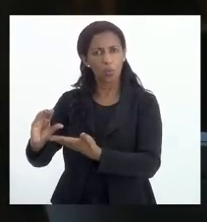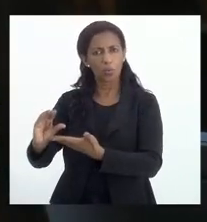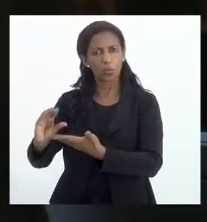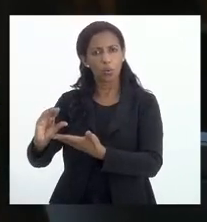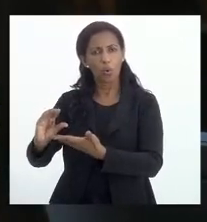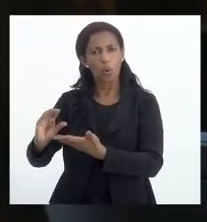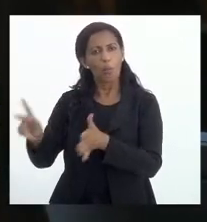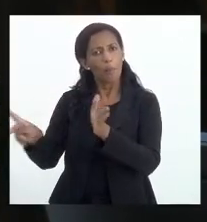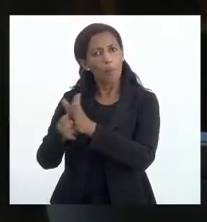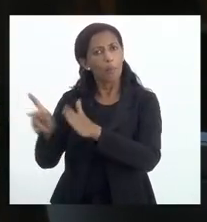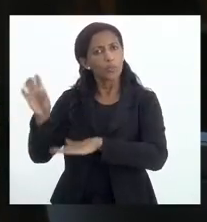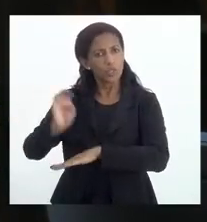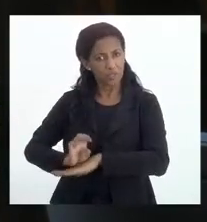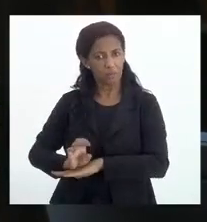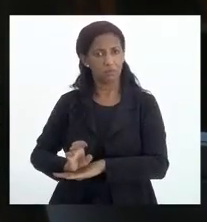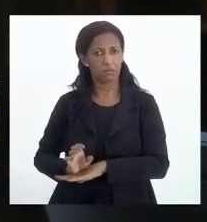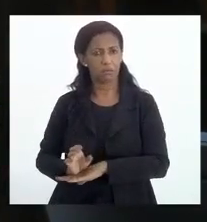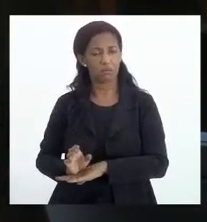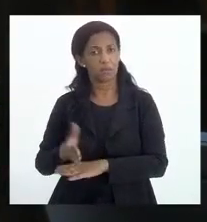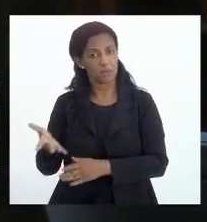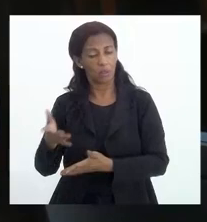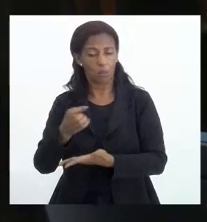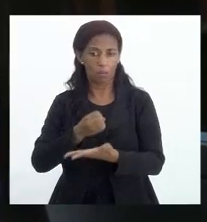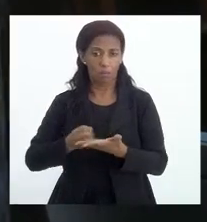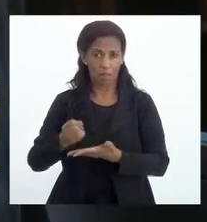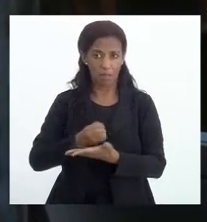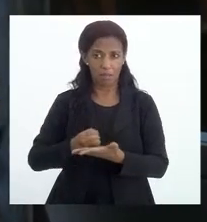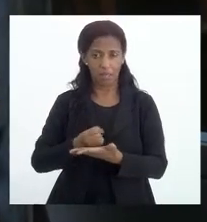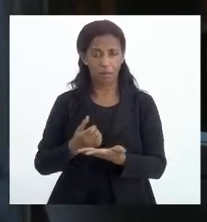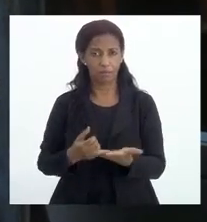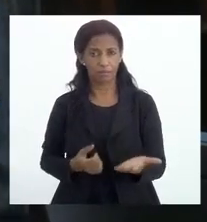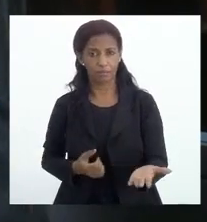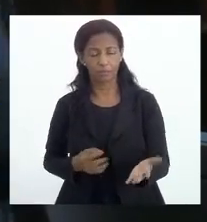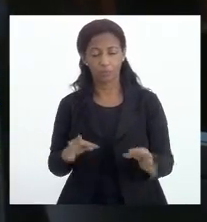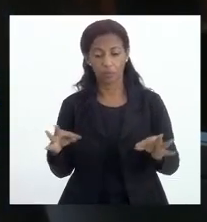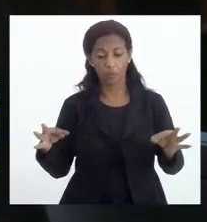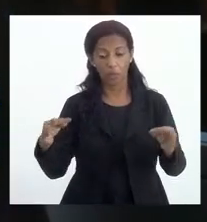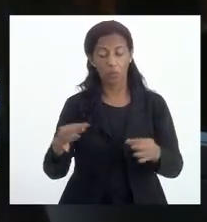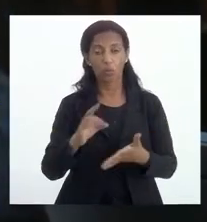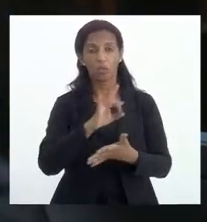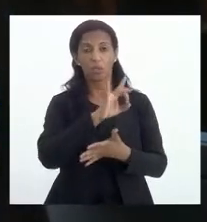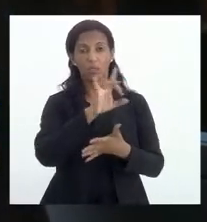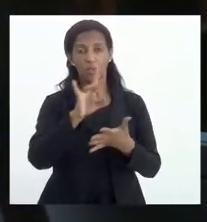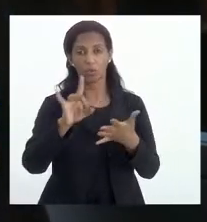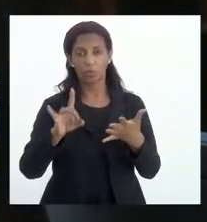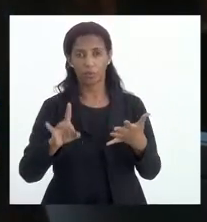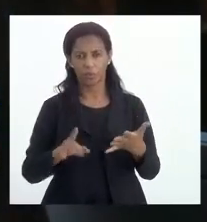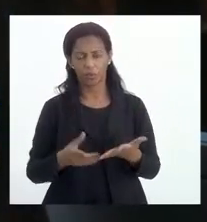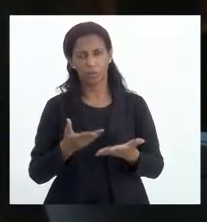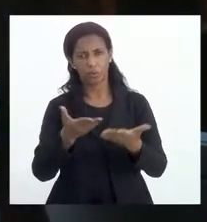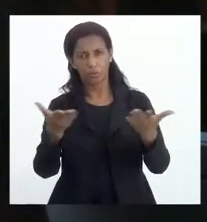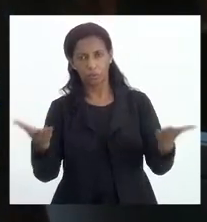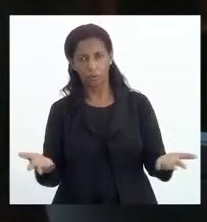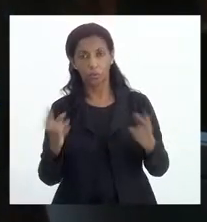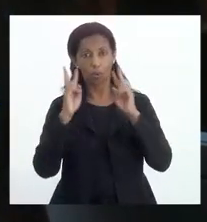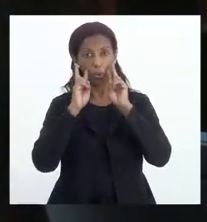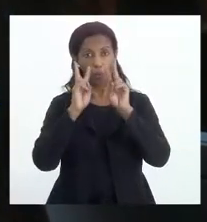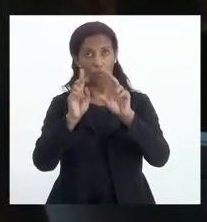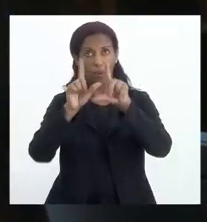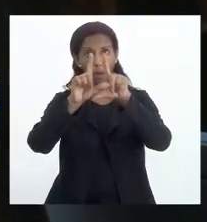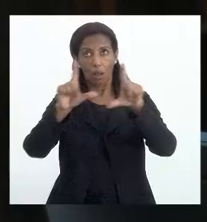Estado? Então, baseado nisso, todas essas considerações que os senhores estão vendo na